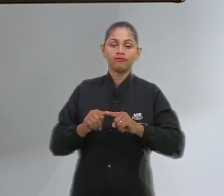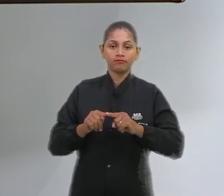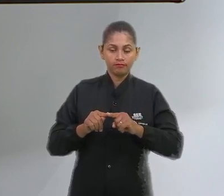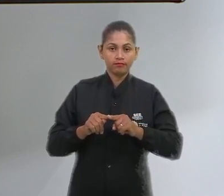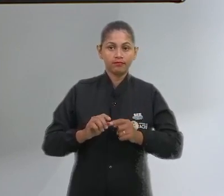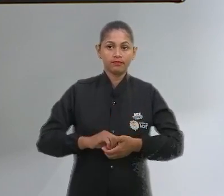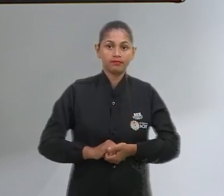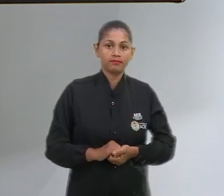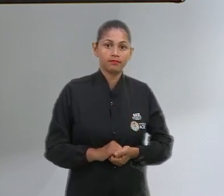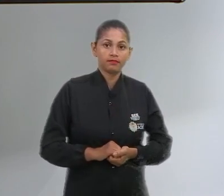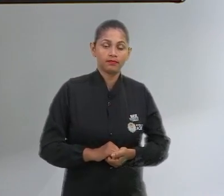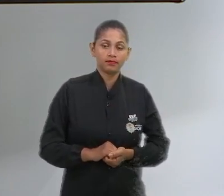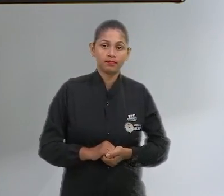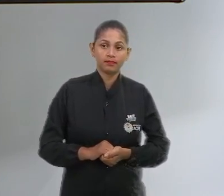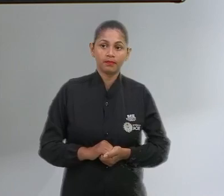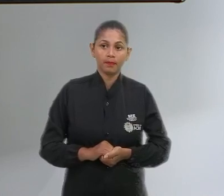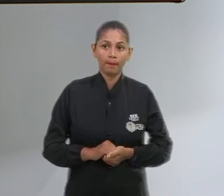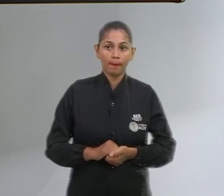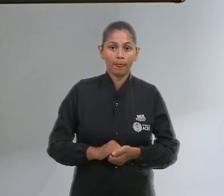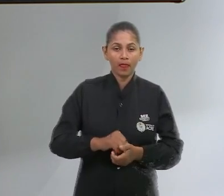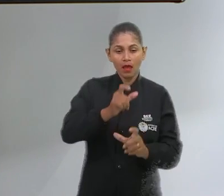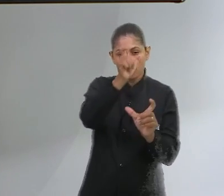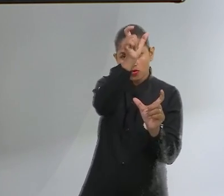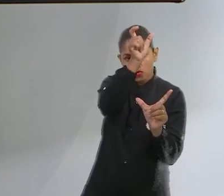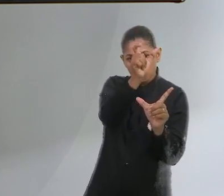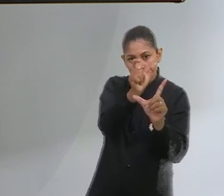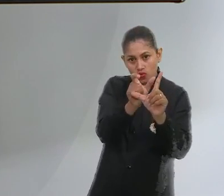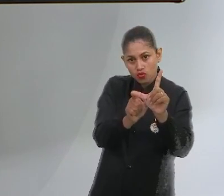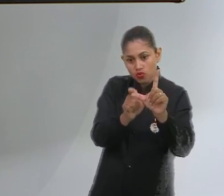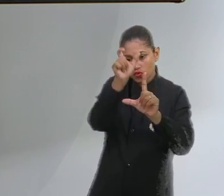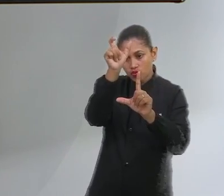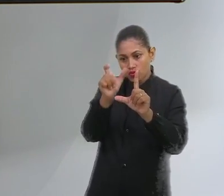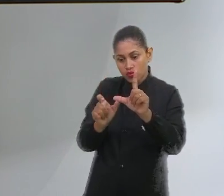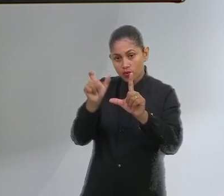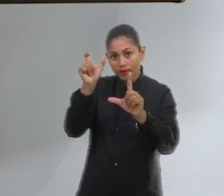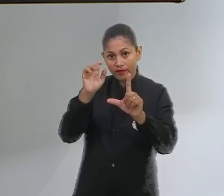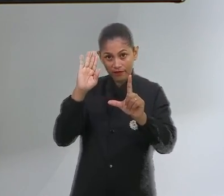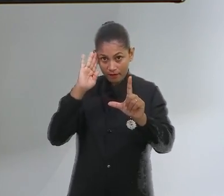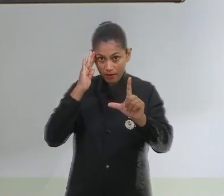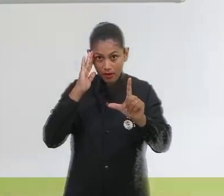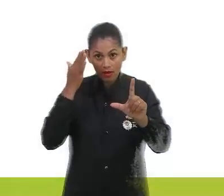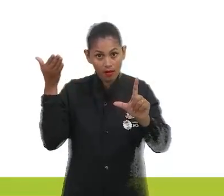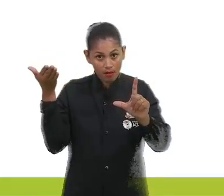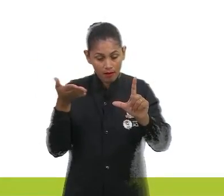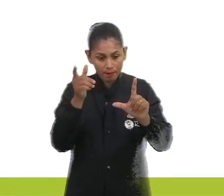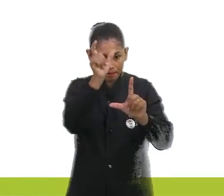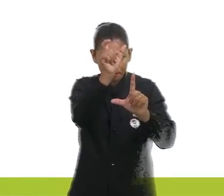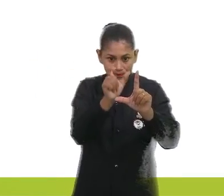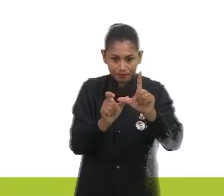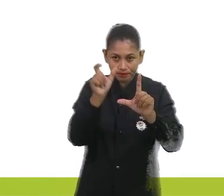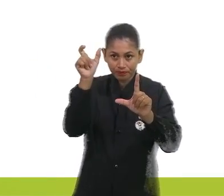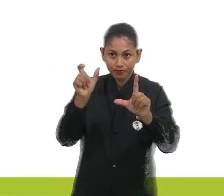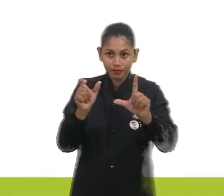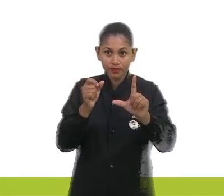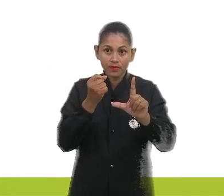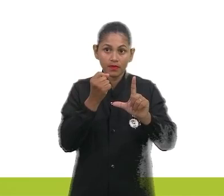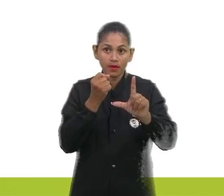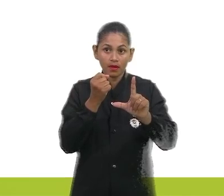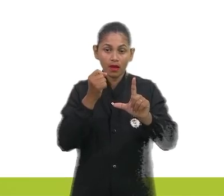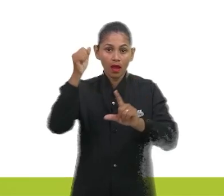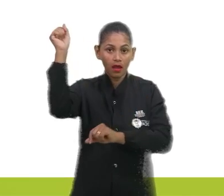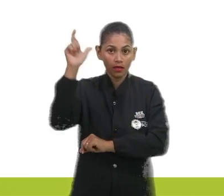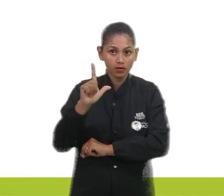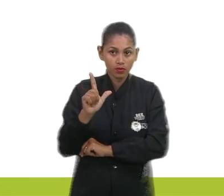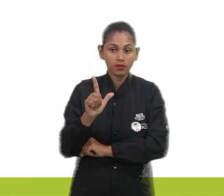vida. As colunas, vamos entender essas colunas. As colunas azuis,